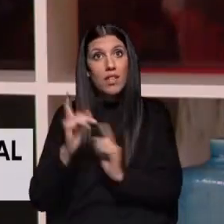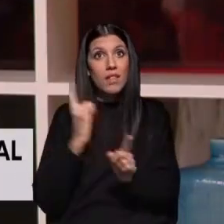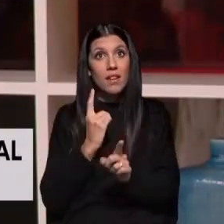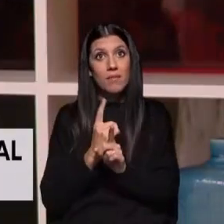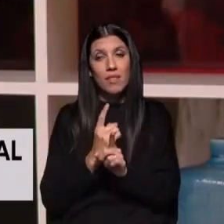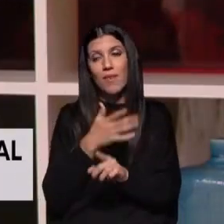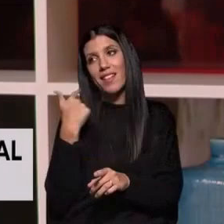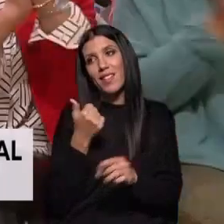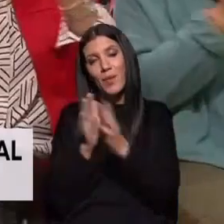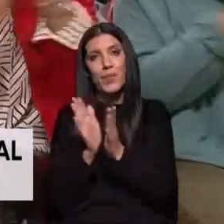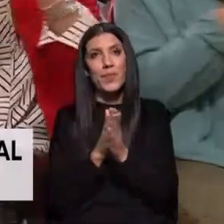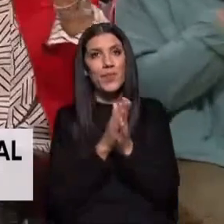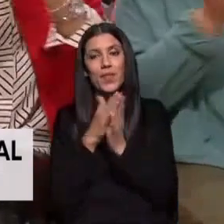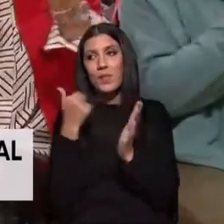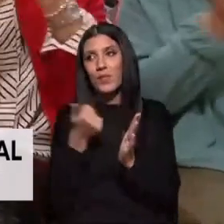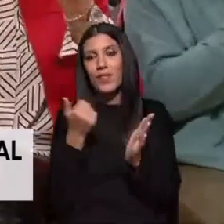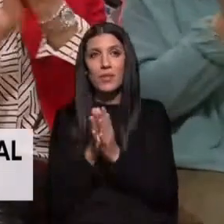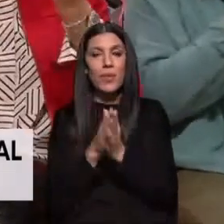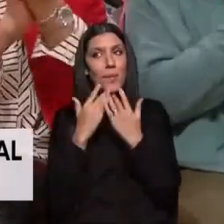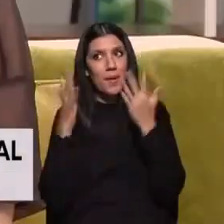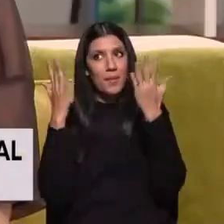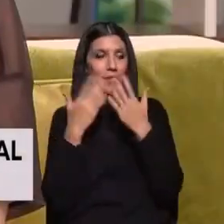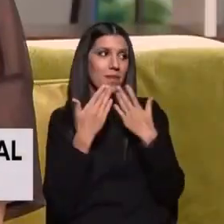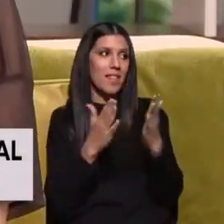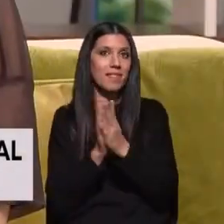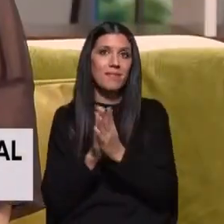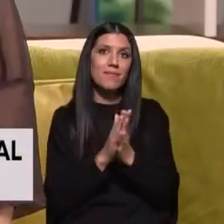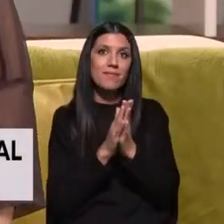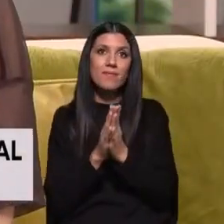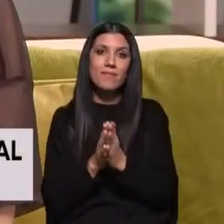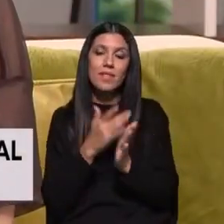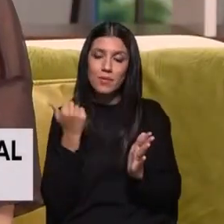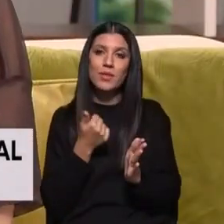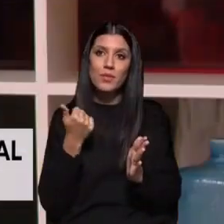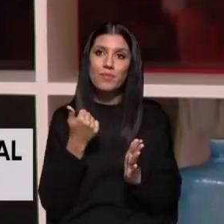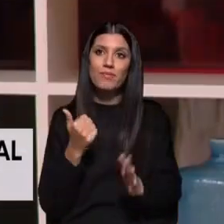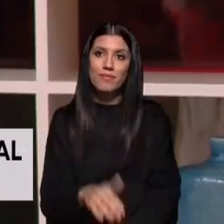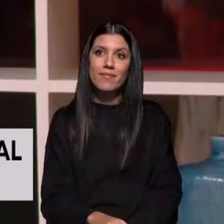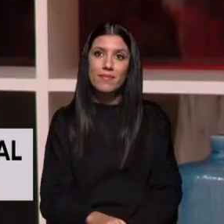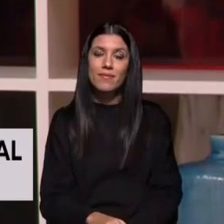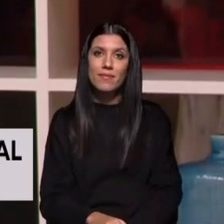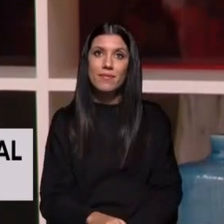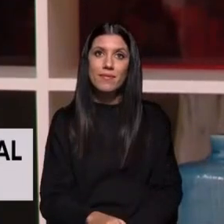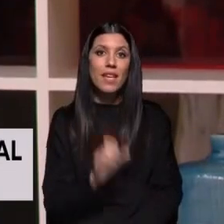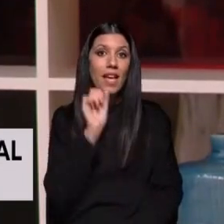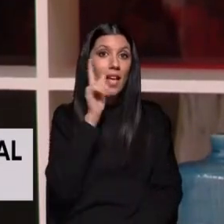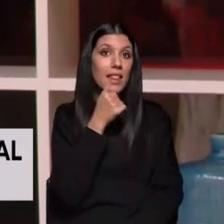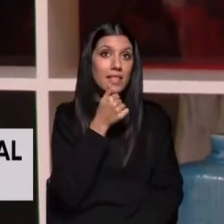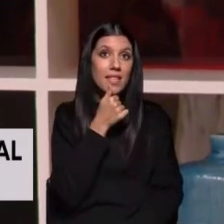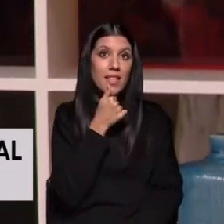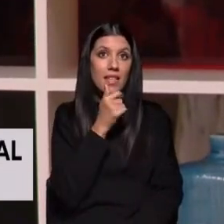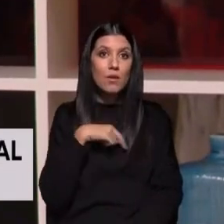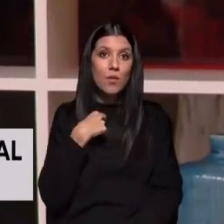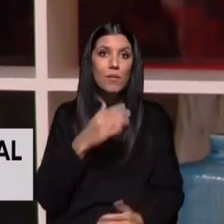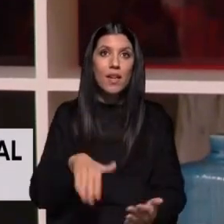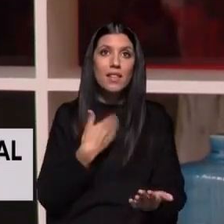Linda. É tão bonito. Parabéns. Obrigada. Mesmo bonito. E quem é que decidiu